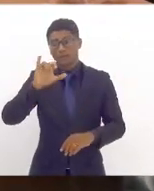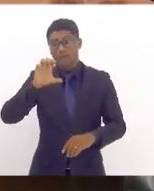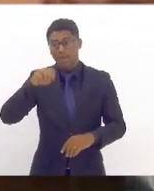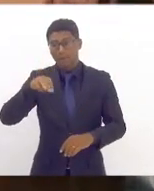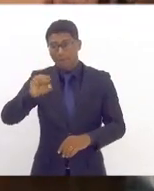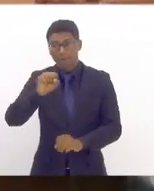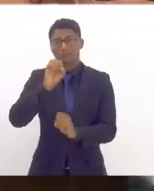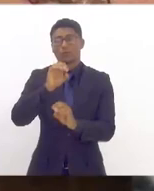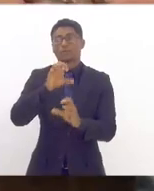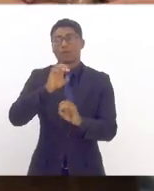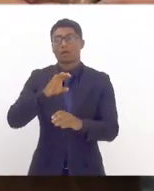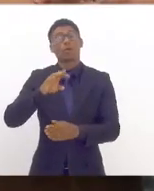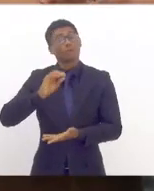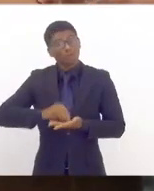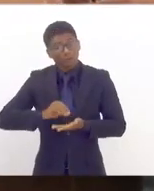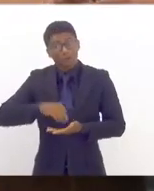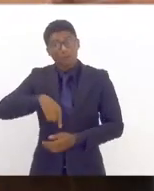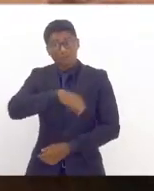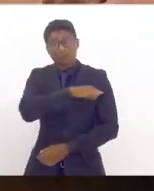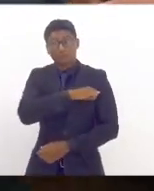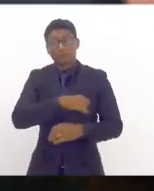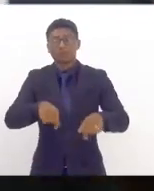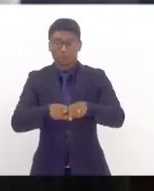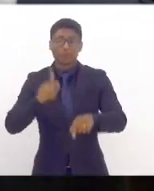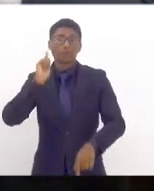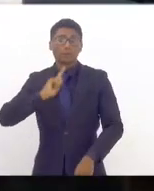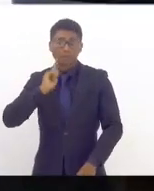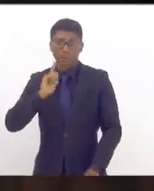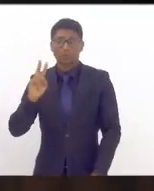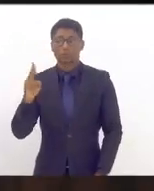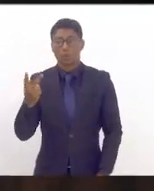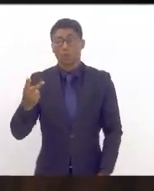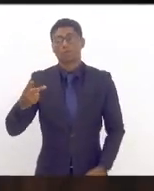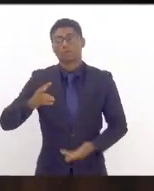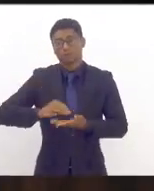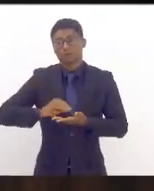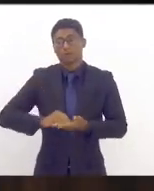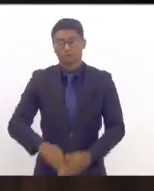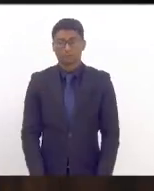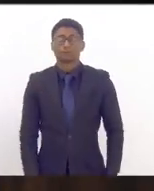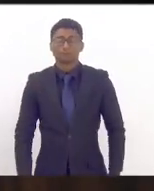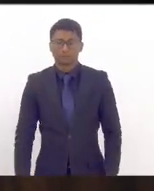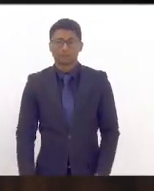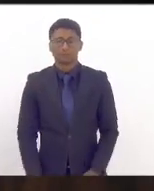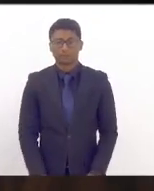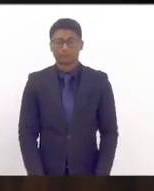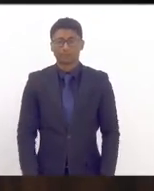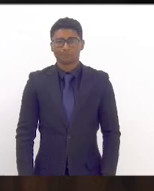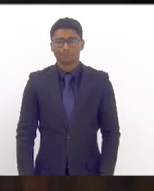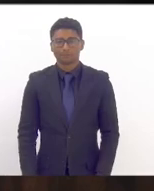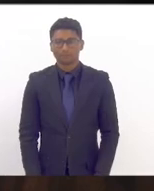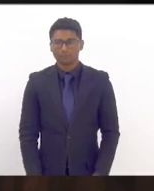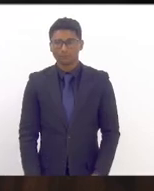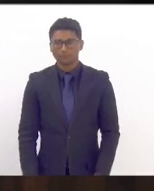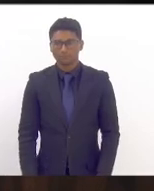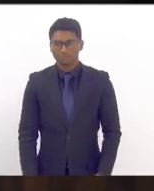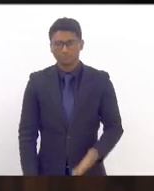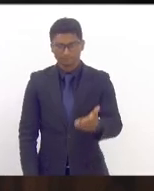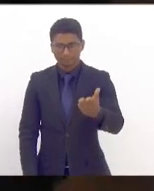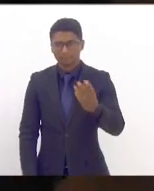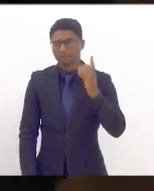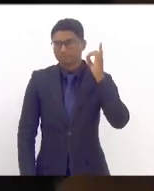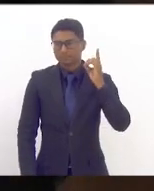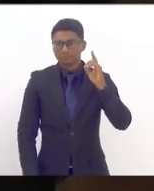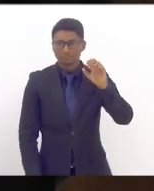só falta o estado do Rio de Janeiro e o estado de Minas Gerais do presidente Deputado Dr Sérgio Líder